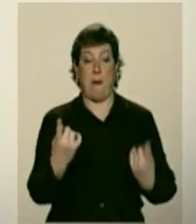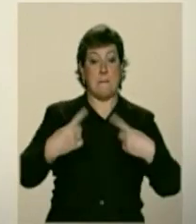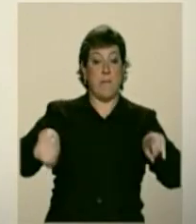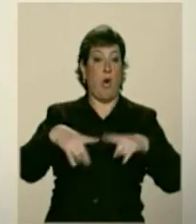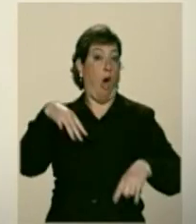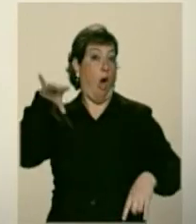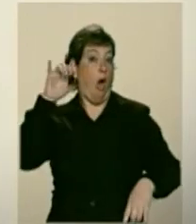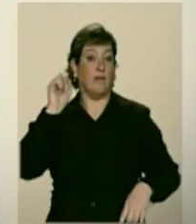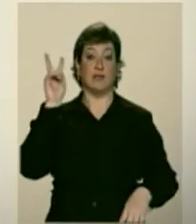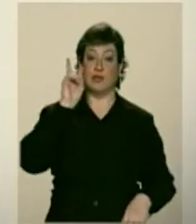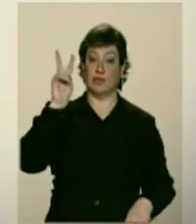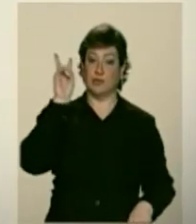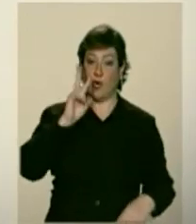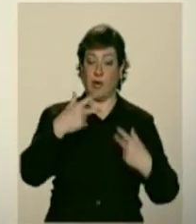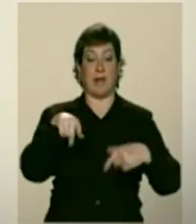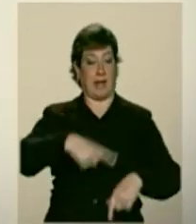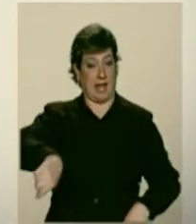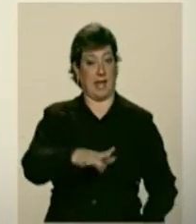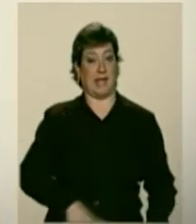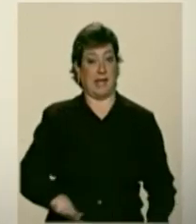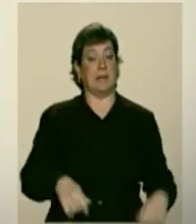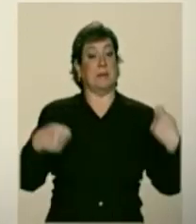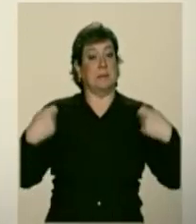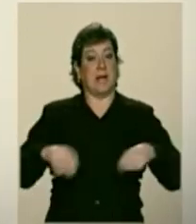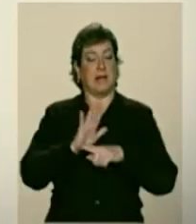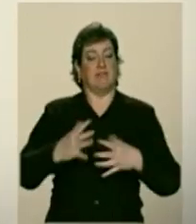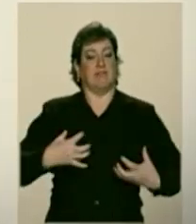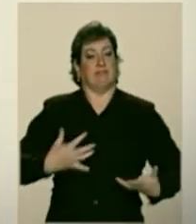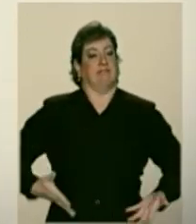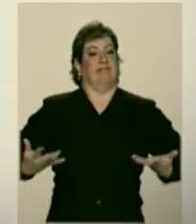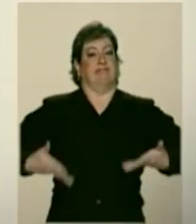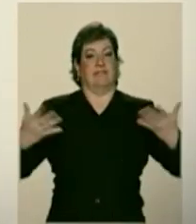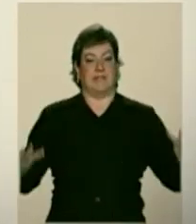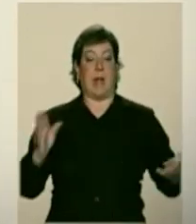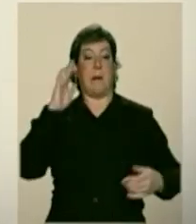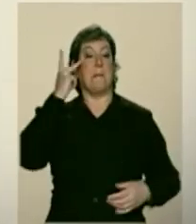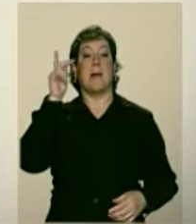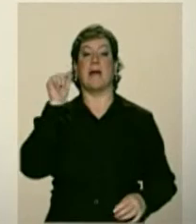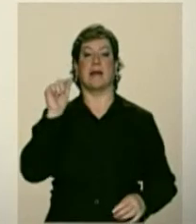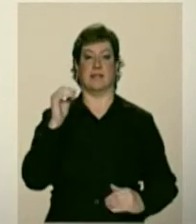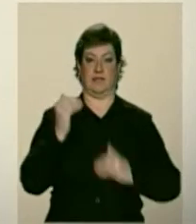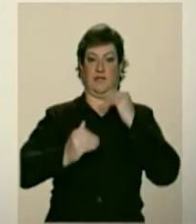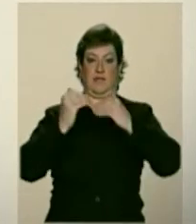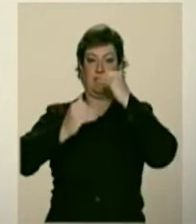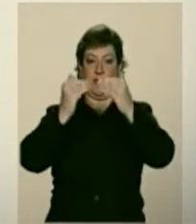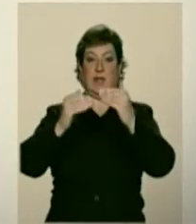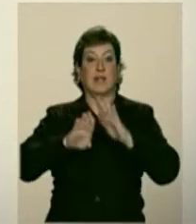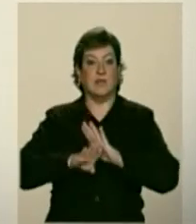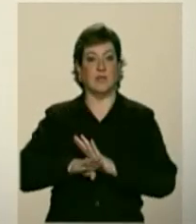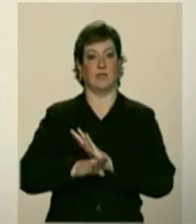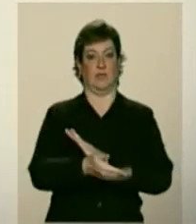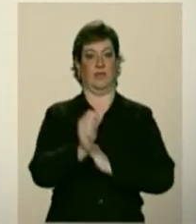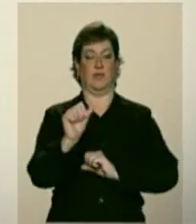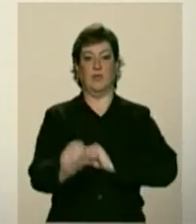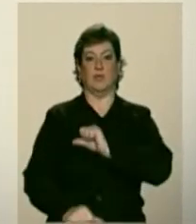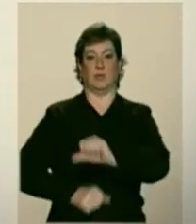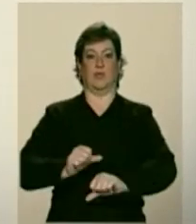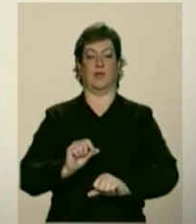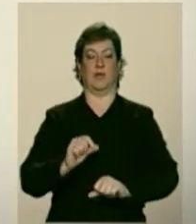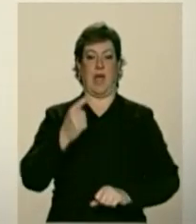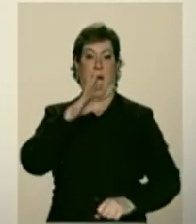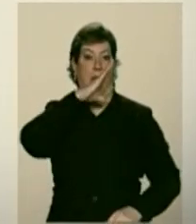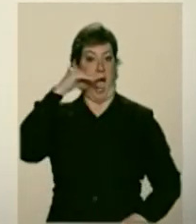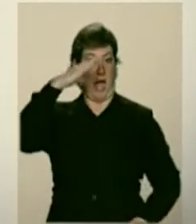escutar histórias. Elas precisam de estímulos, Luciano, para se desenvolver e para se transformar em